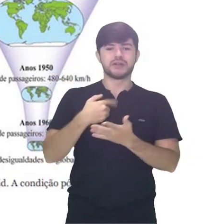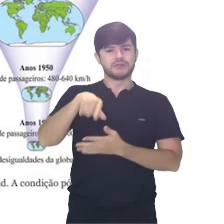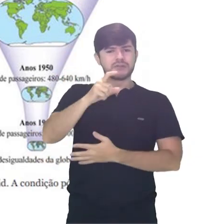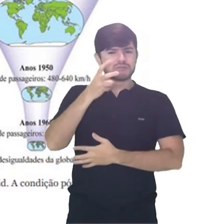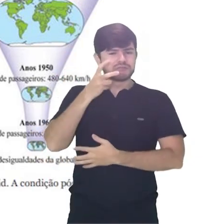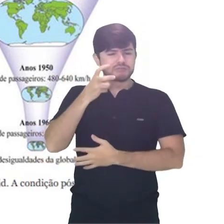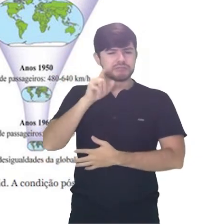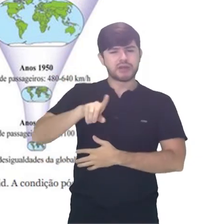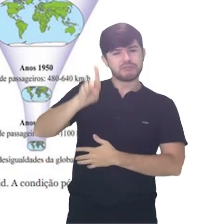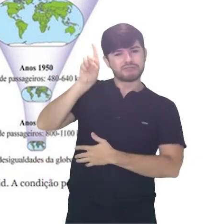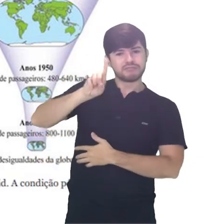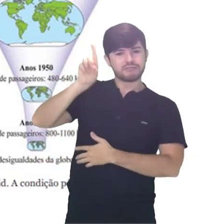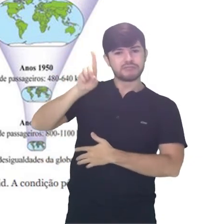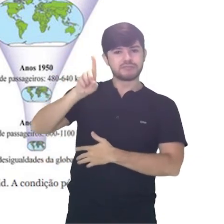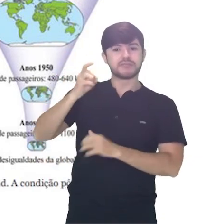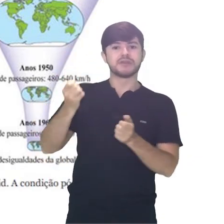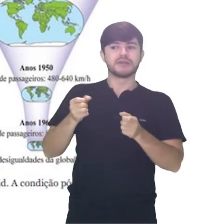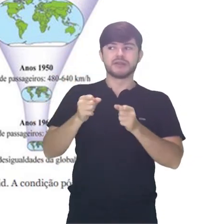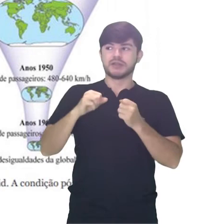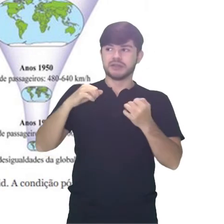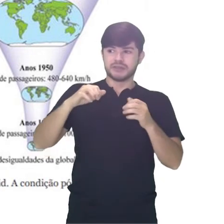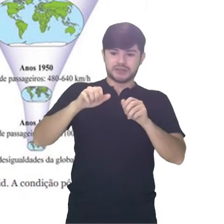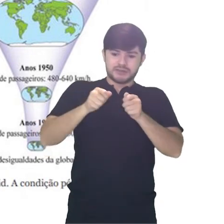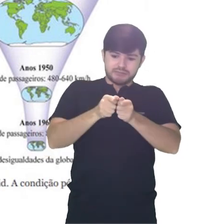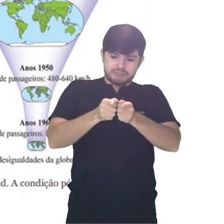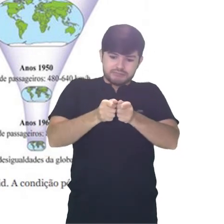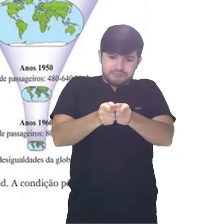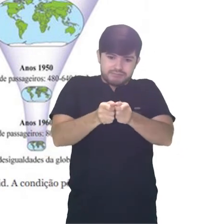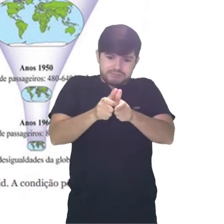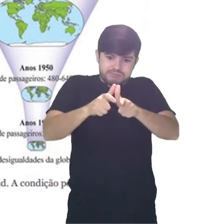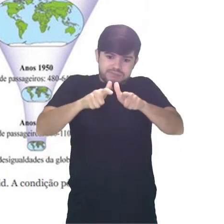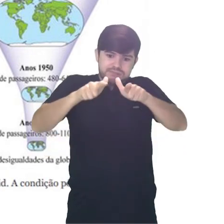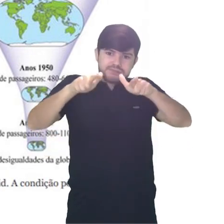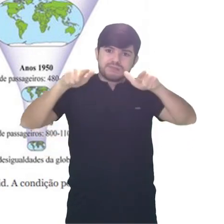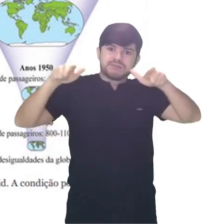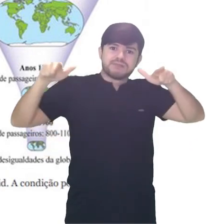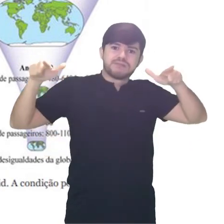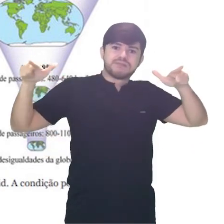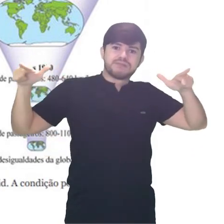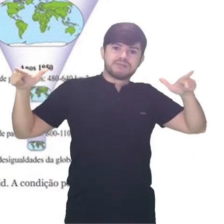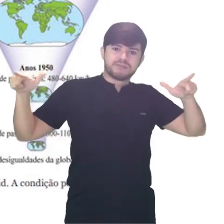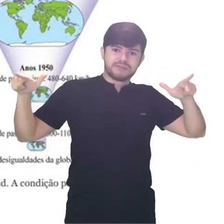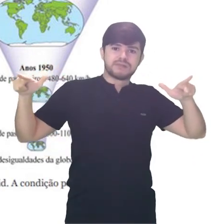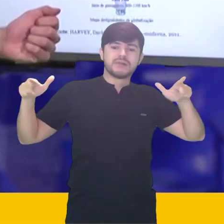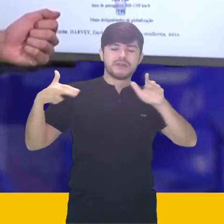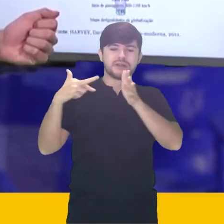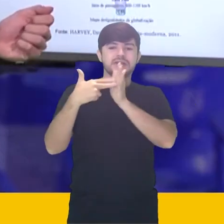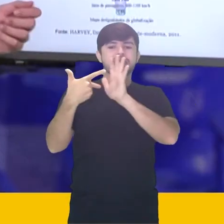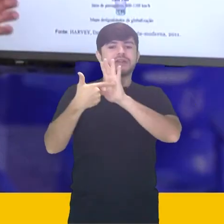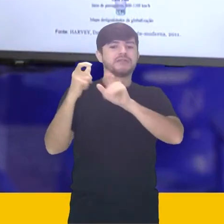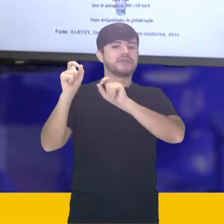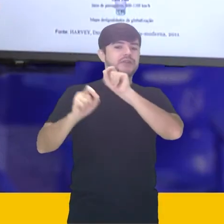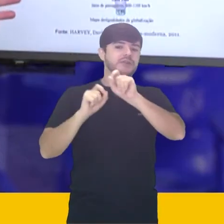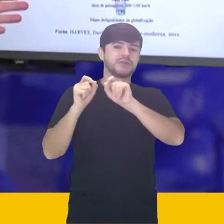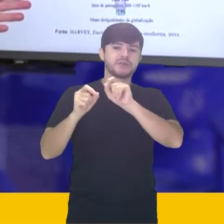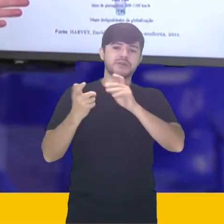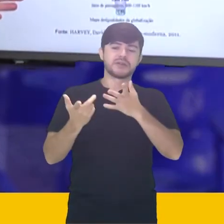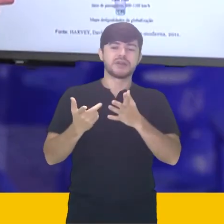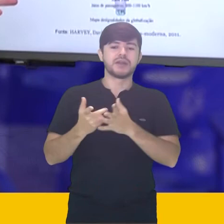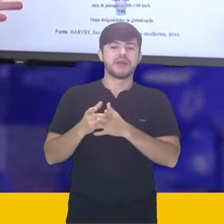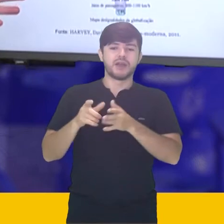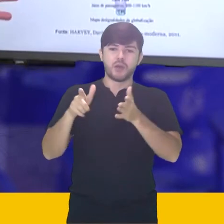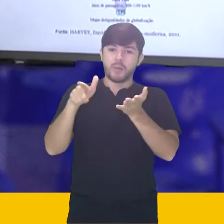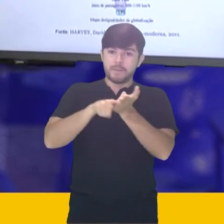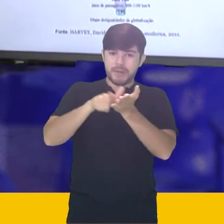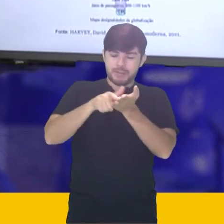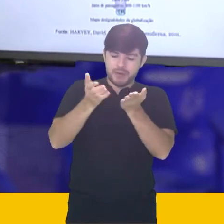vendo que o planisfério é grande aqui, né? Esse planisfério que nada mais é do que essa representação, né? Imagina uma folha